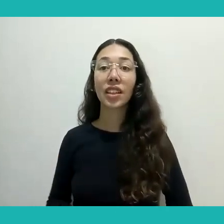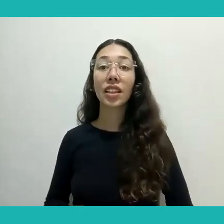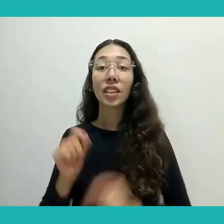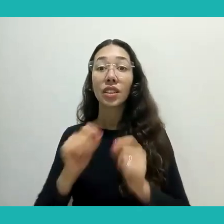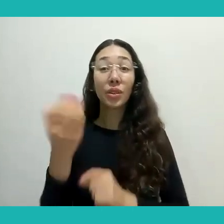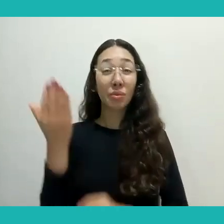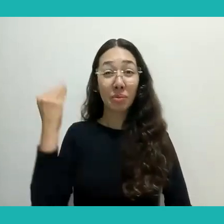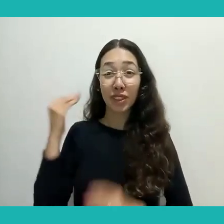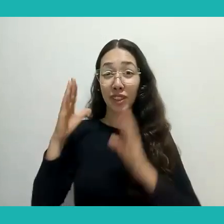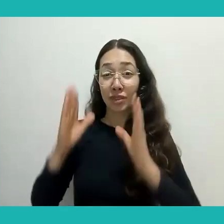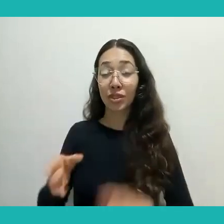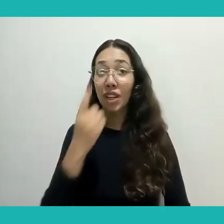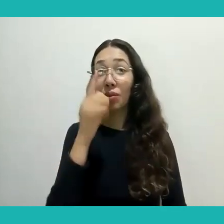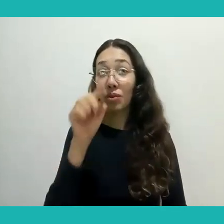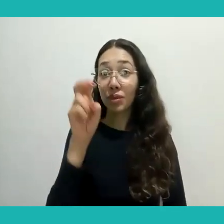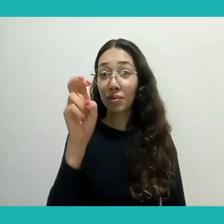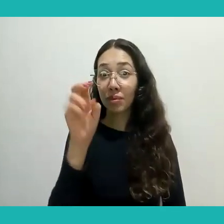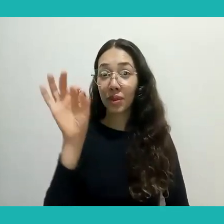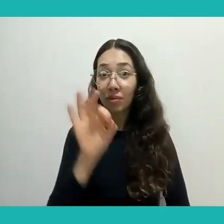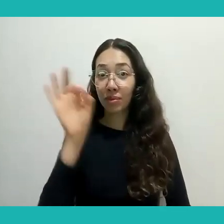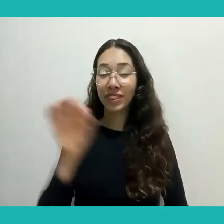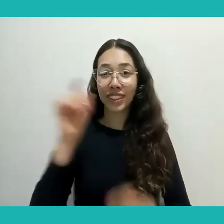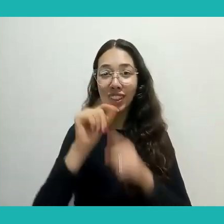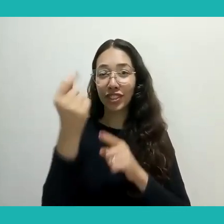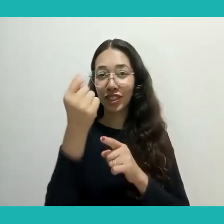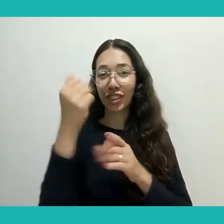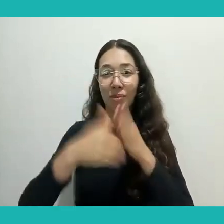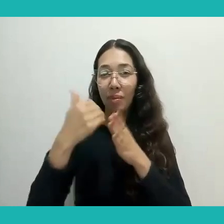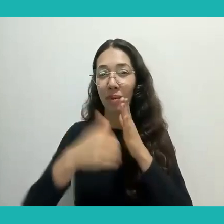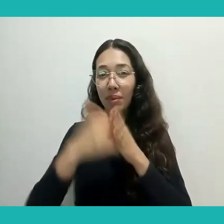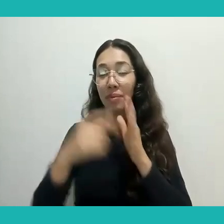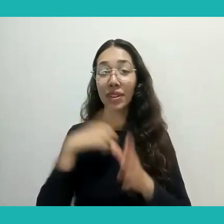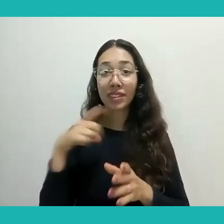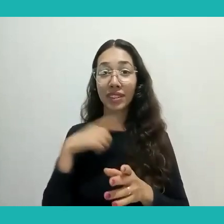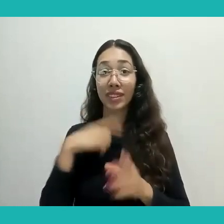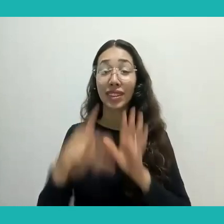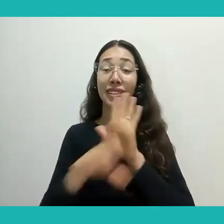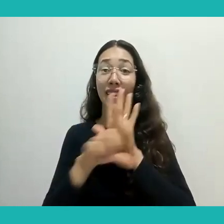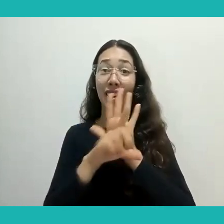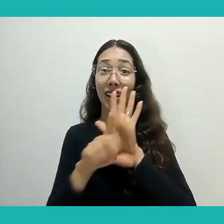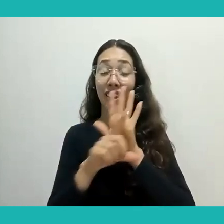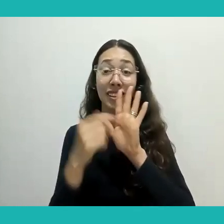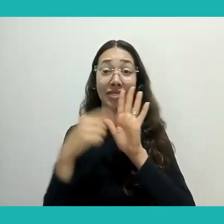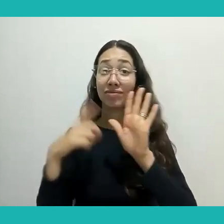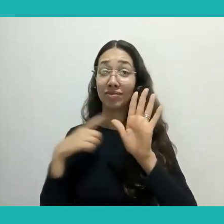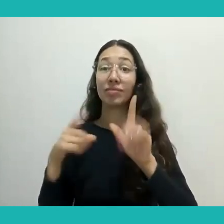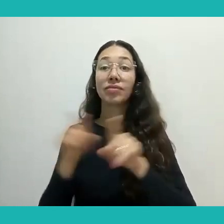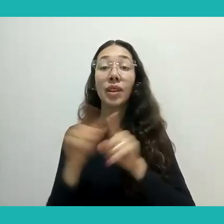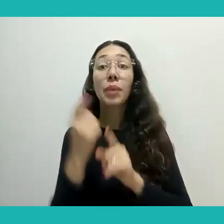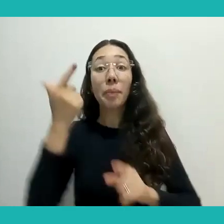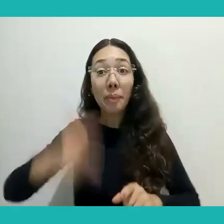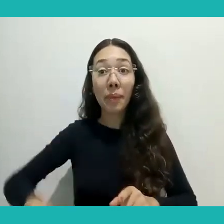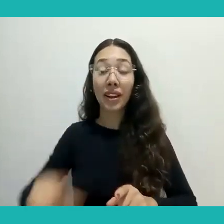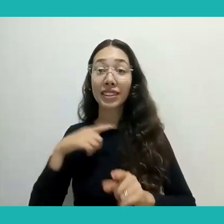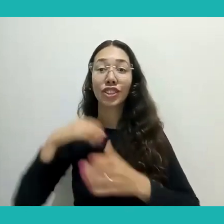1,5% e estavam abraçados pelo artigo 31 da MP 2215, além da alíquota ordinária, eles passaram a